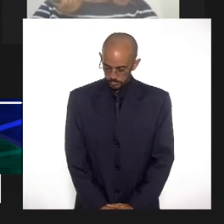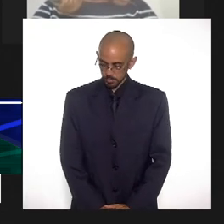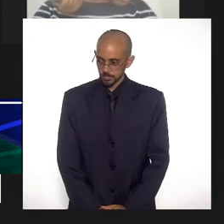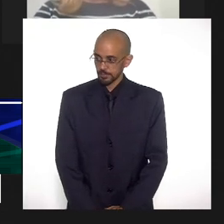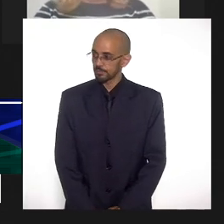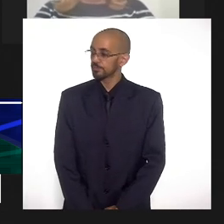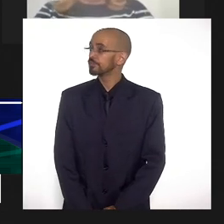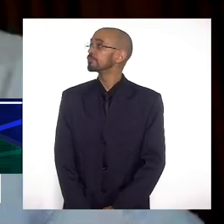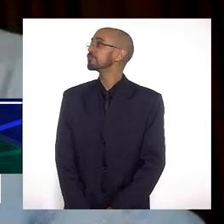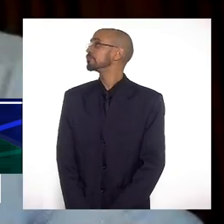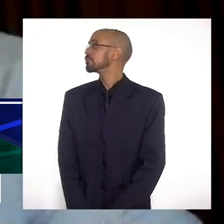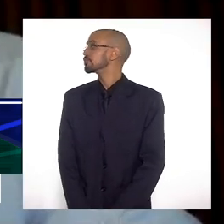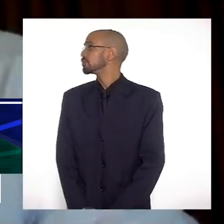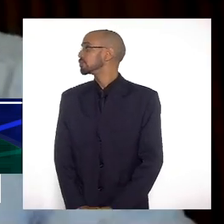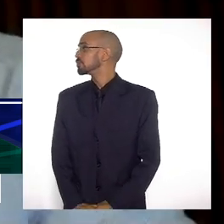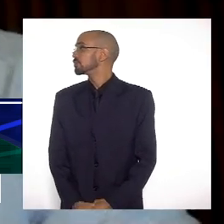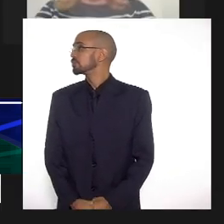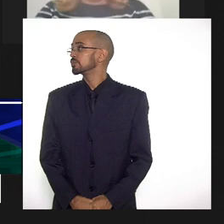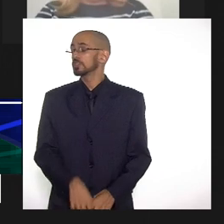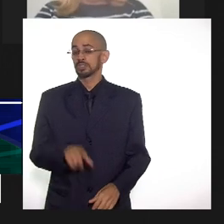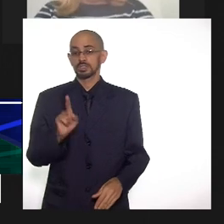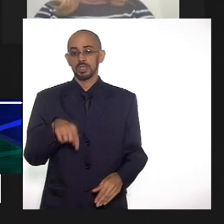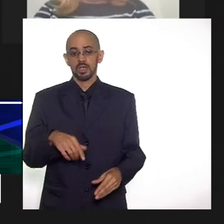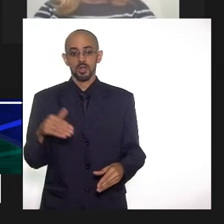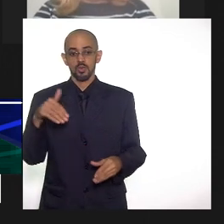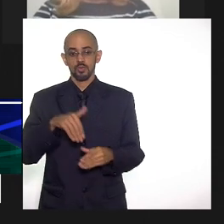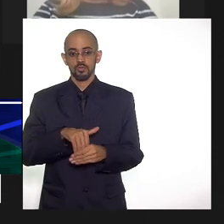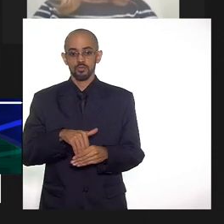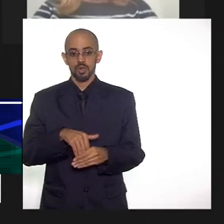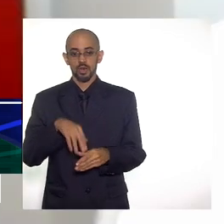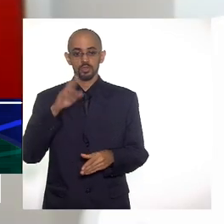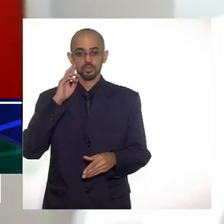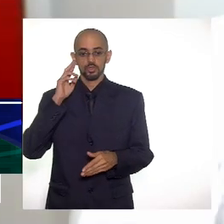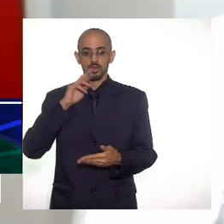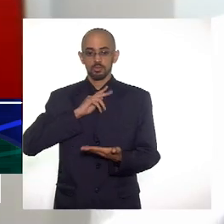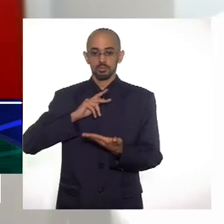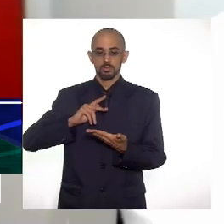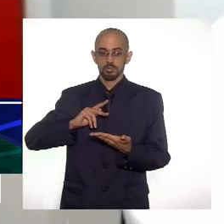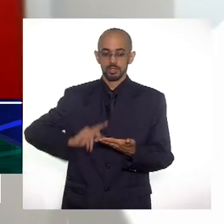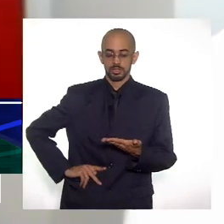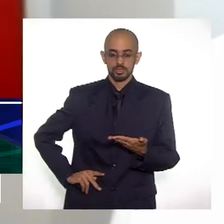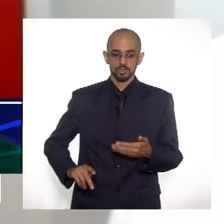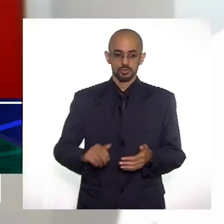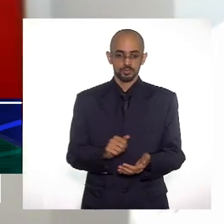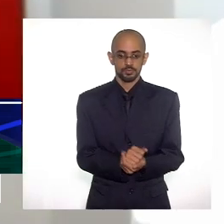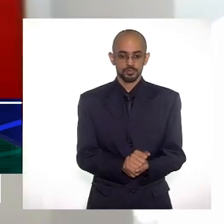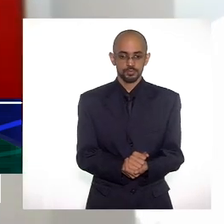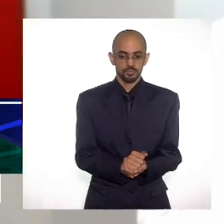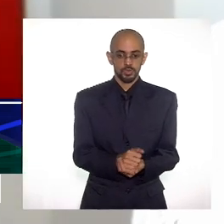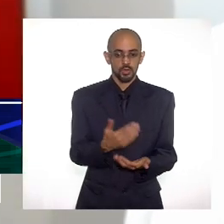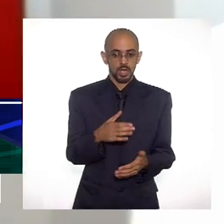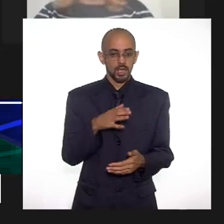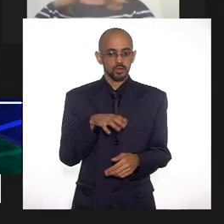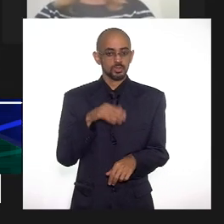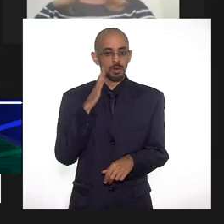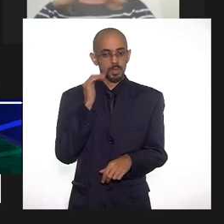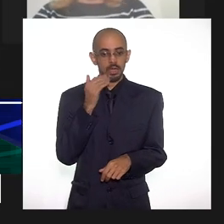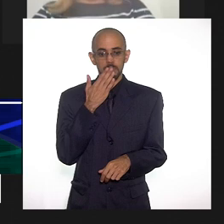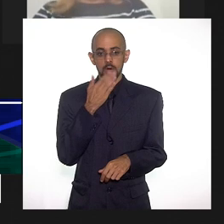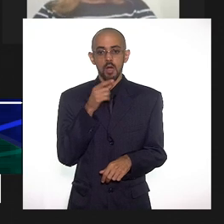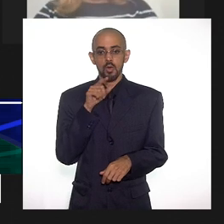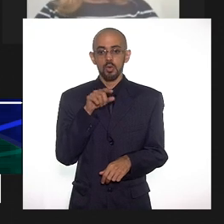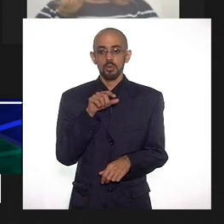Esse seria o voto, presidente. Quero ouvir o projeto 1403 de 19 do Samuel Malafaia.